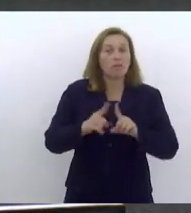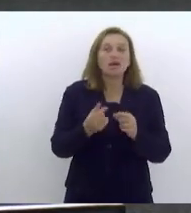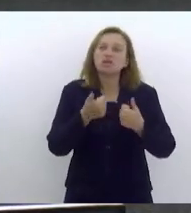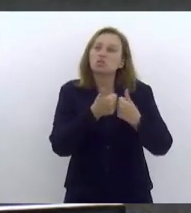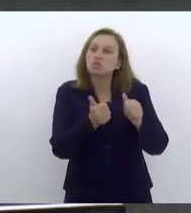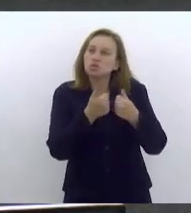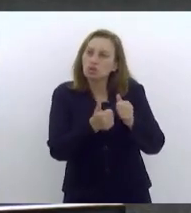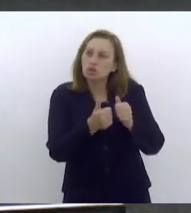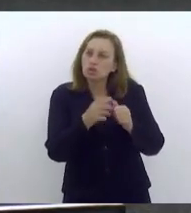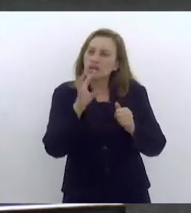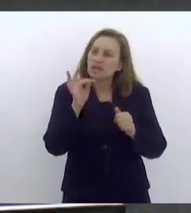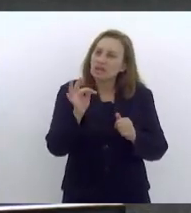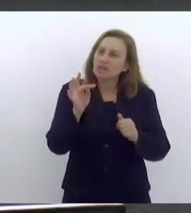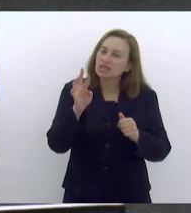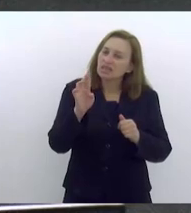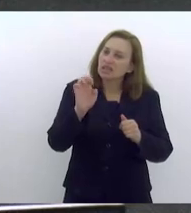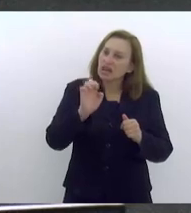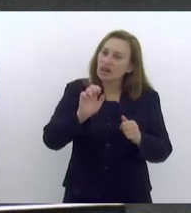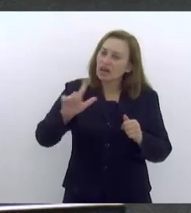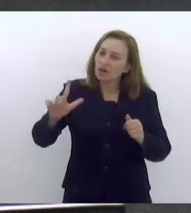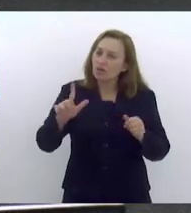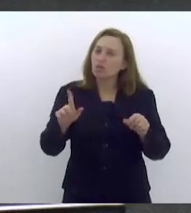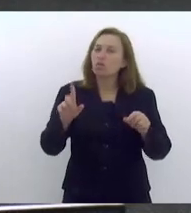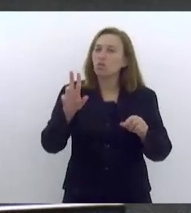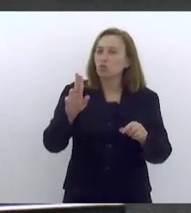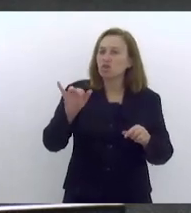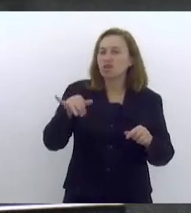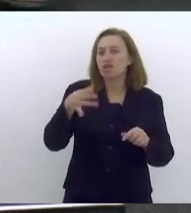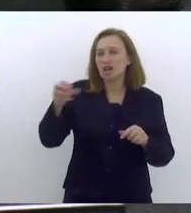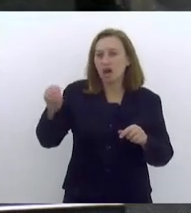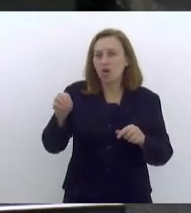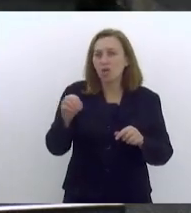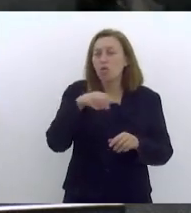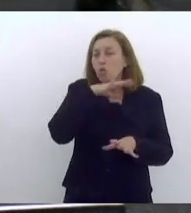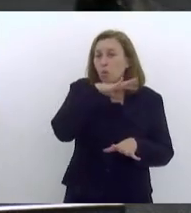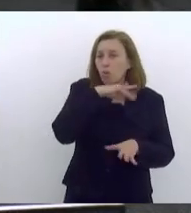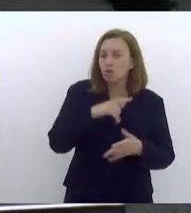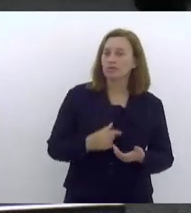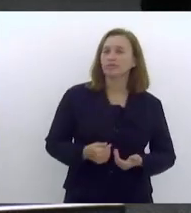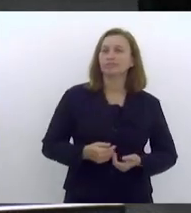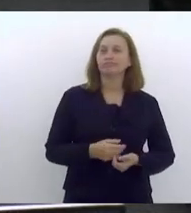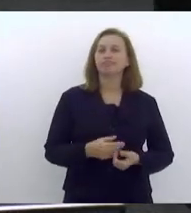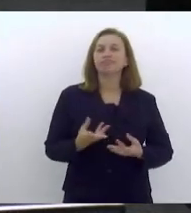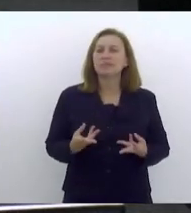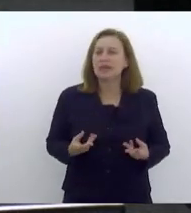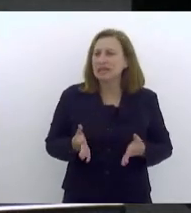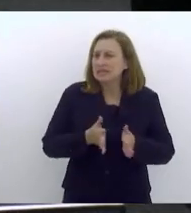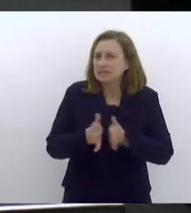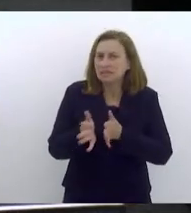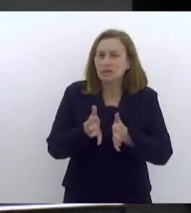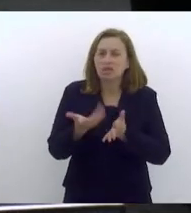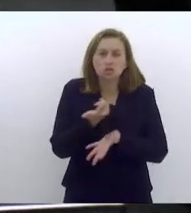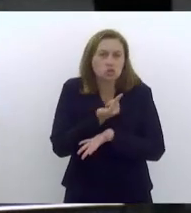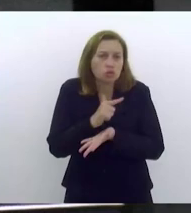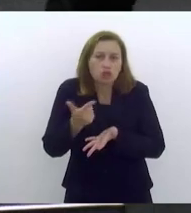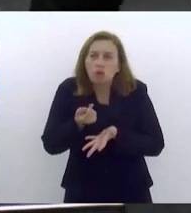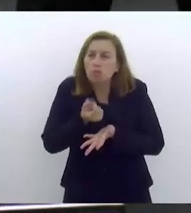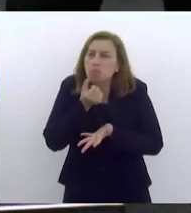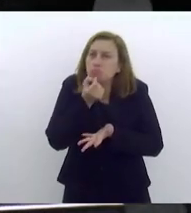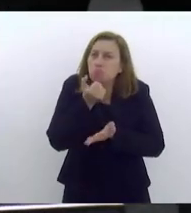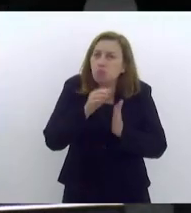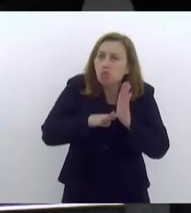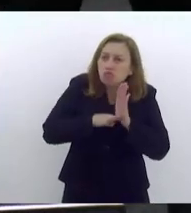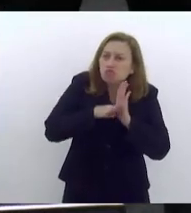da TREL, os ônibus da União, um descaso total, principalmente com a questão da acessibilidade, poucos